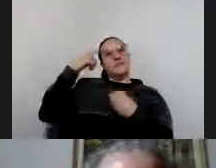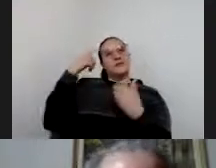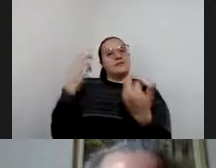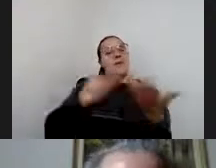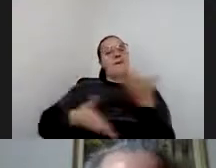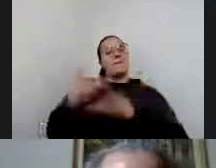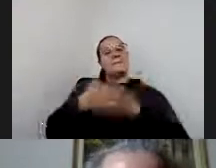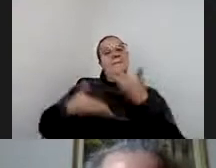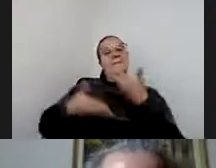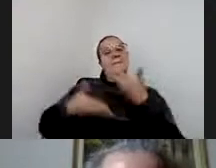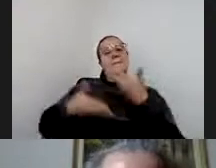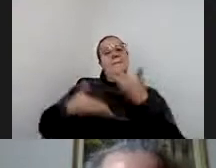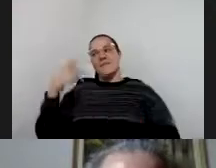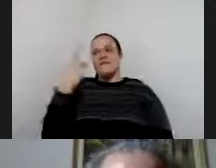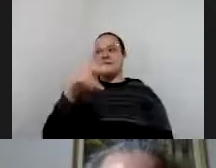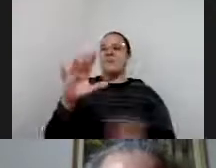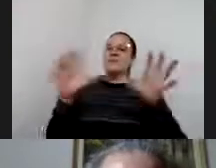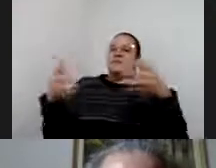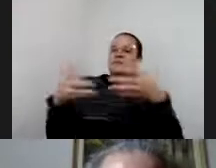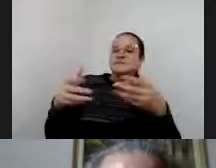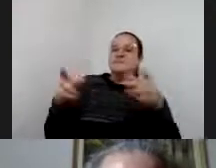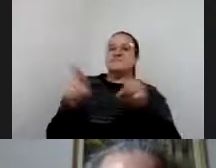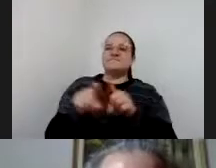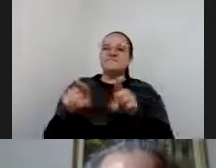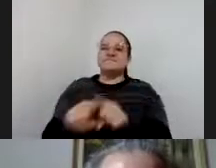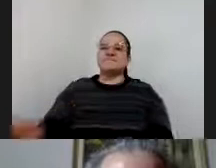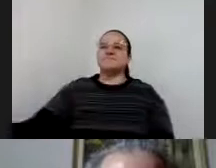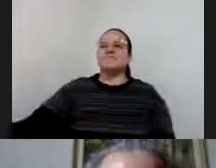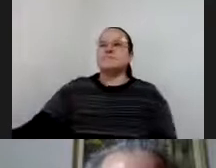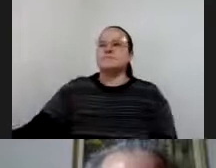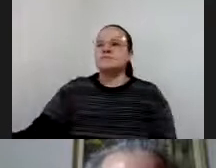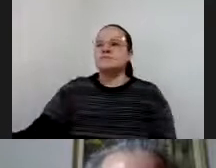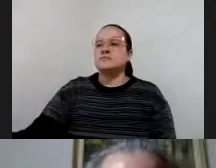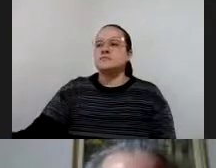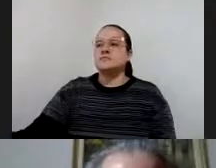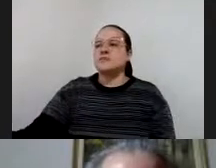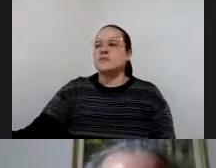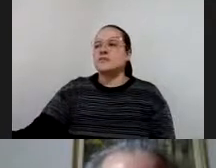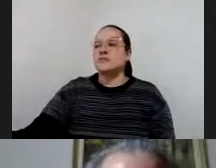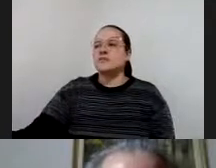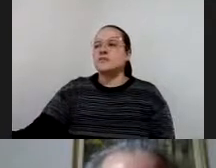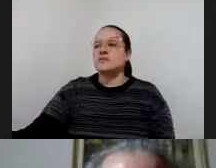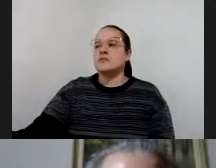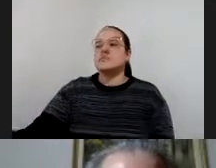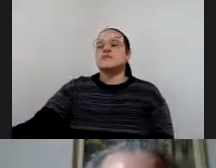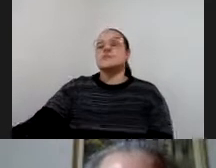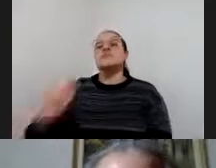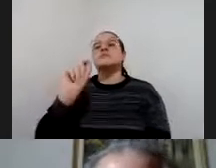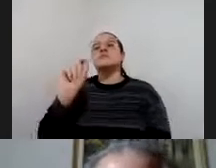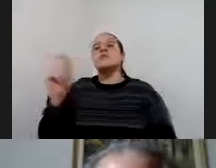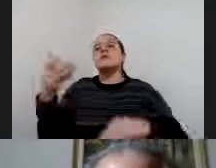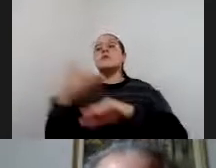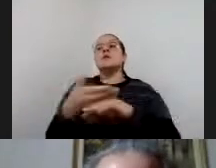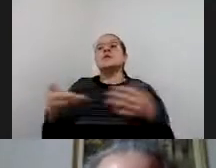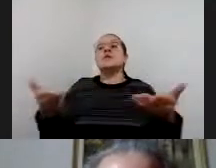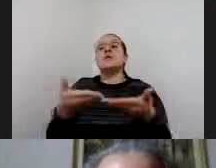obrigada mesmo, a você e toda a sua equipe. Bom, a gente... Só um minutinho, Novinha. Quem está entrando agora é o Sintesp